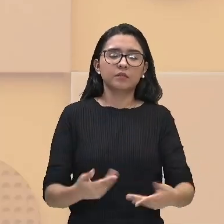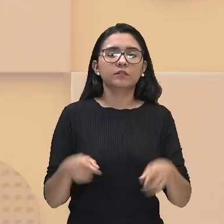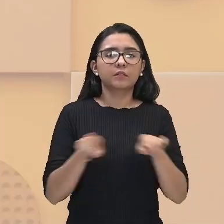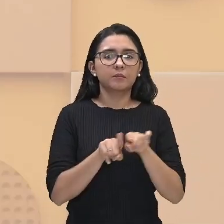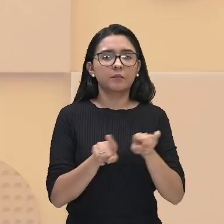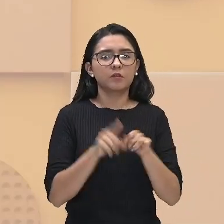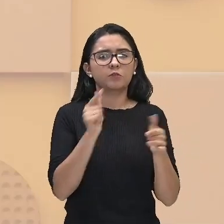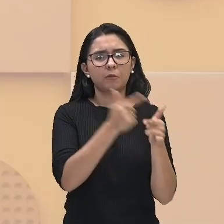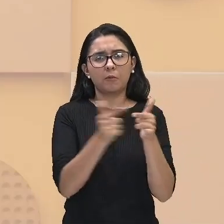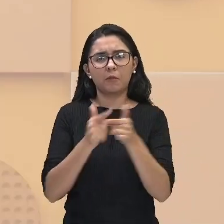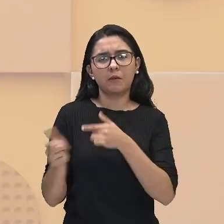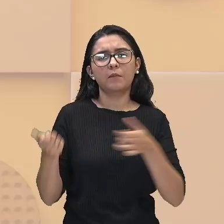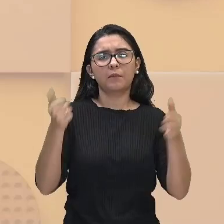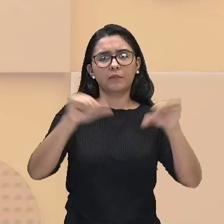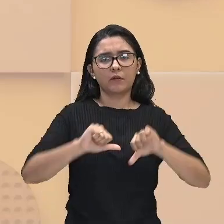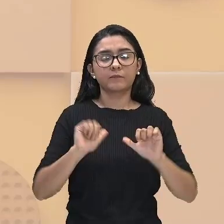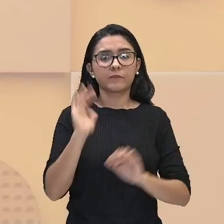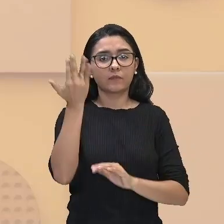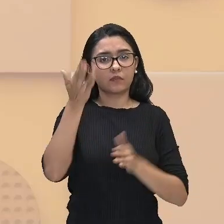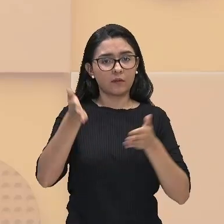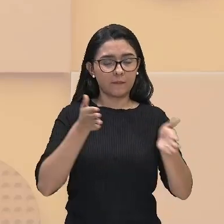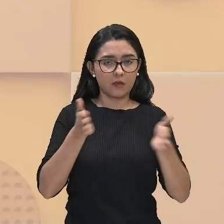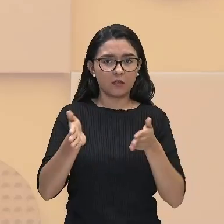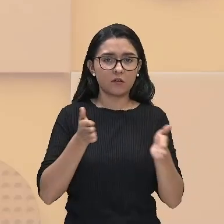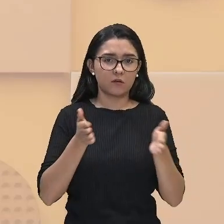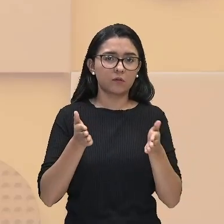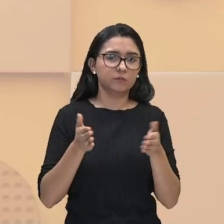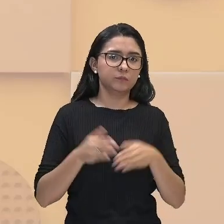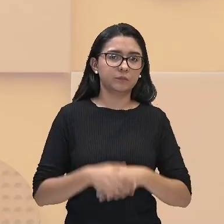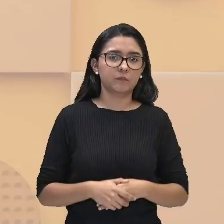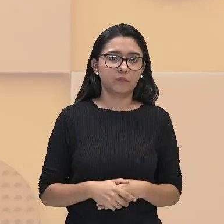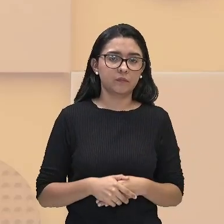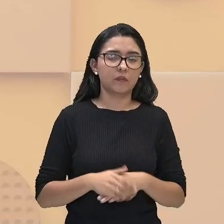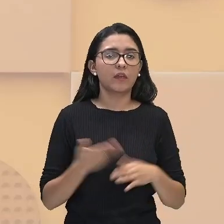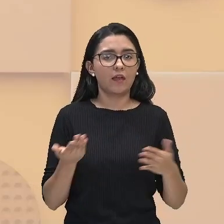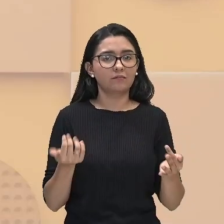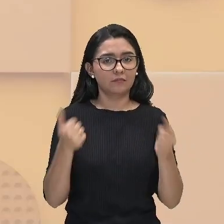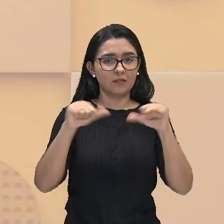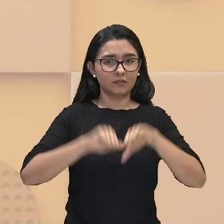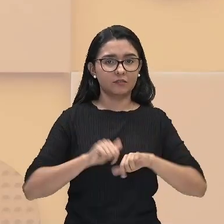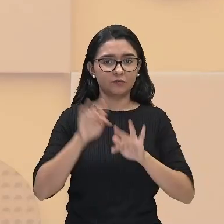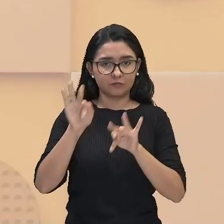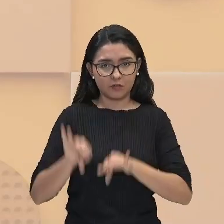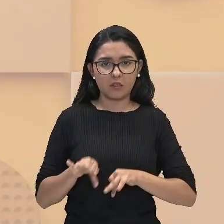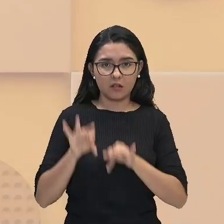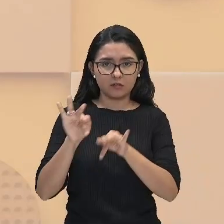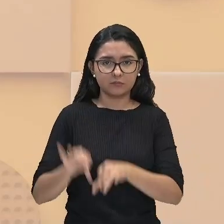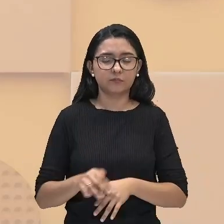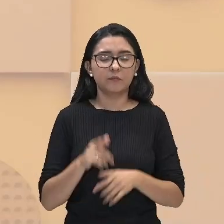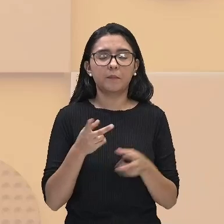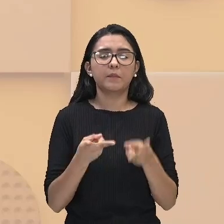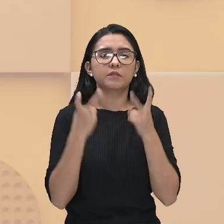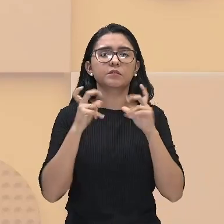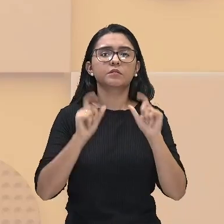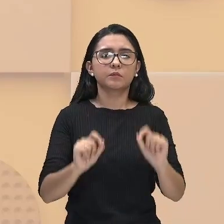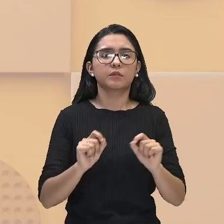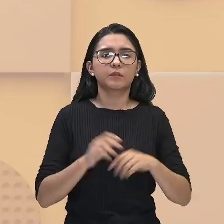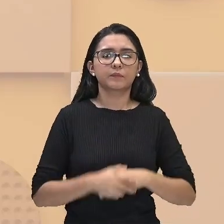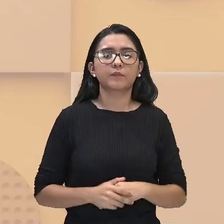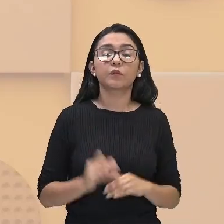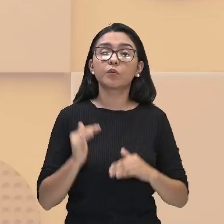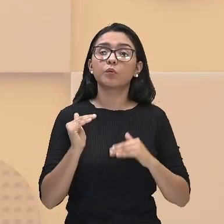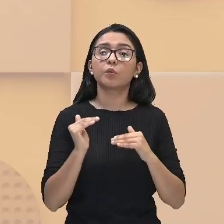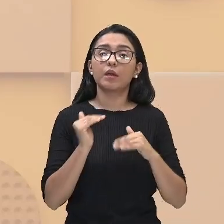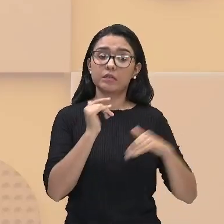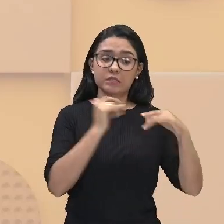que ocorreram, que favoreceram ali a crise do feudalismo, nós vamos ver aí o desenvolvimento das cidades